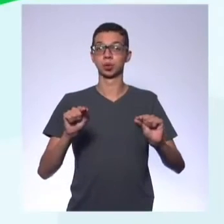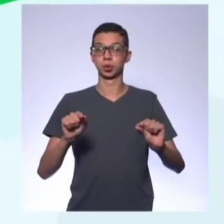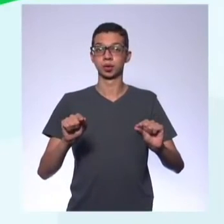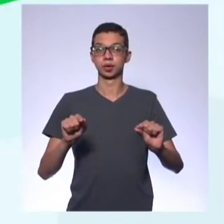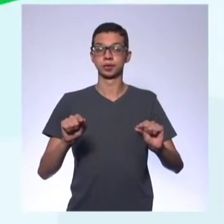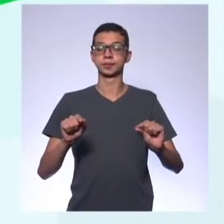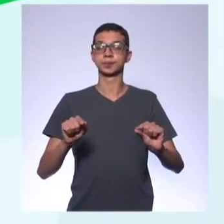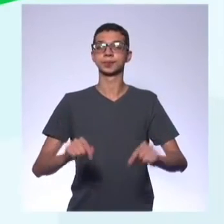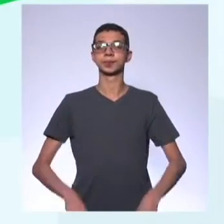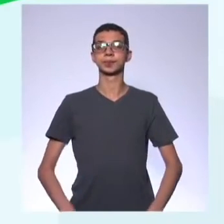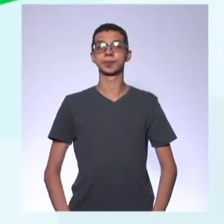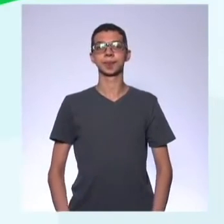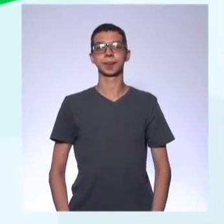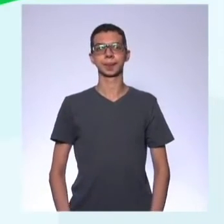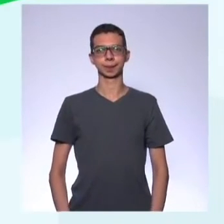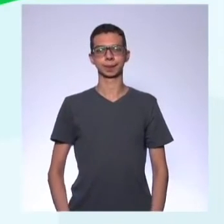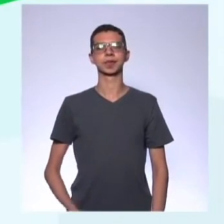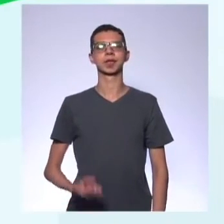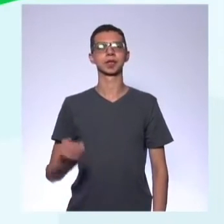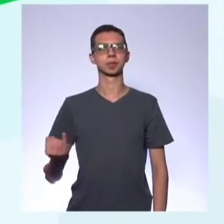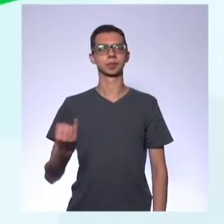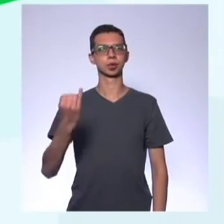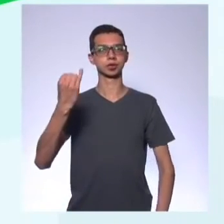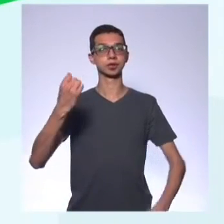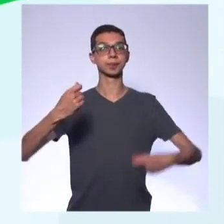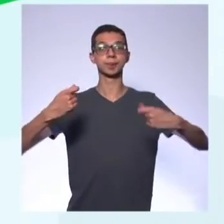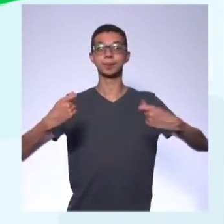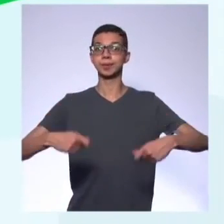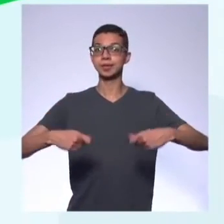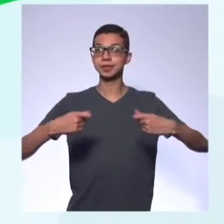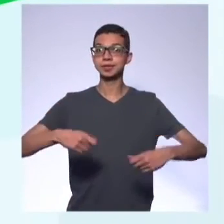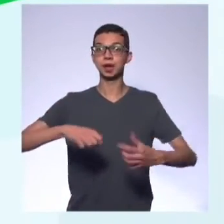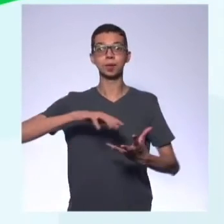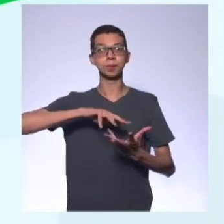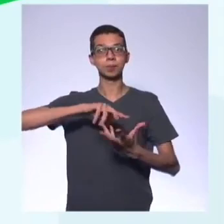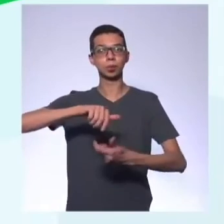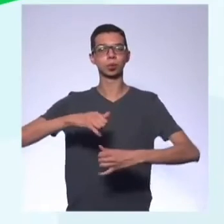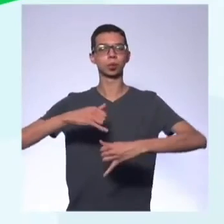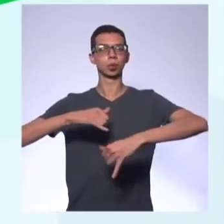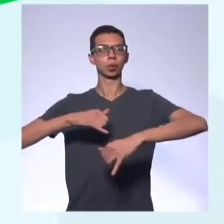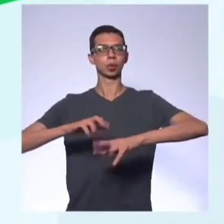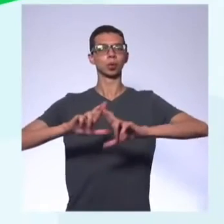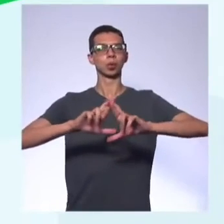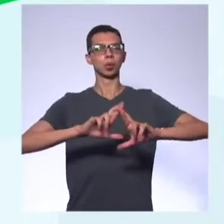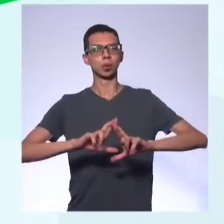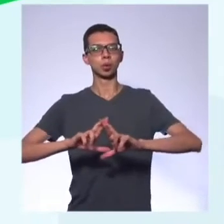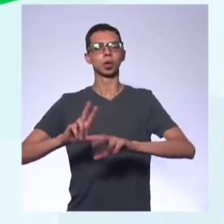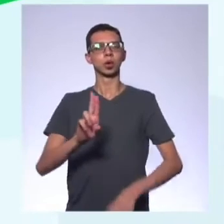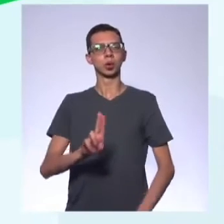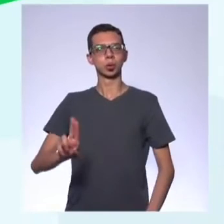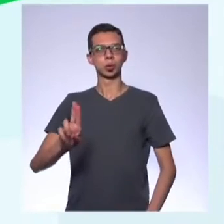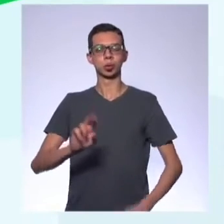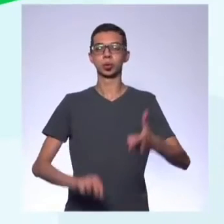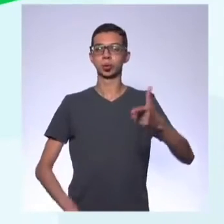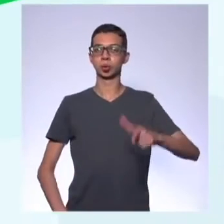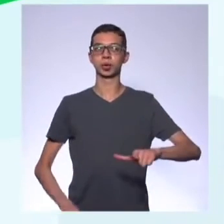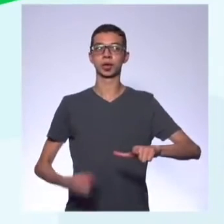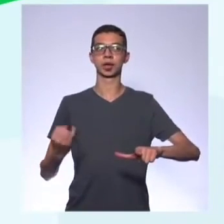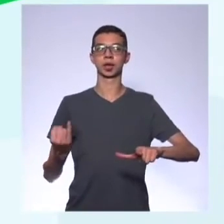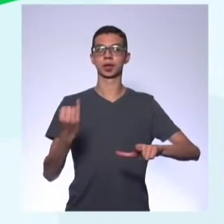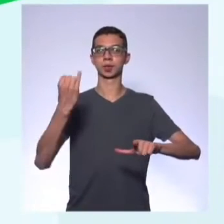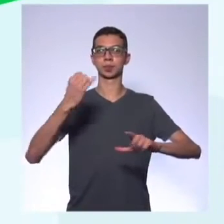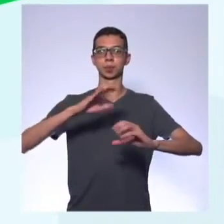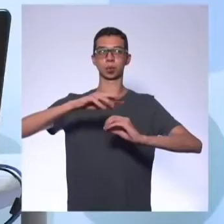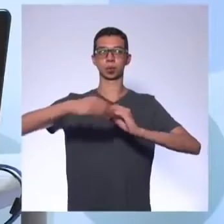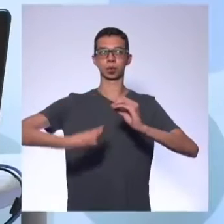a prática de energias renováveis no mundo. Isso é muito importante e o meio ambiente, né, agradece. Já no